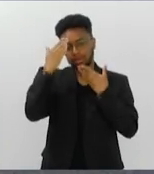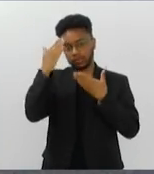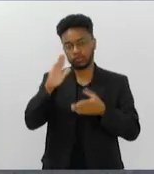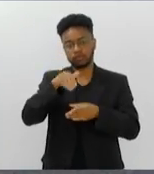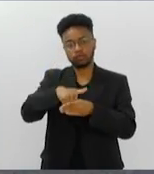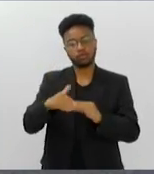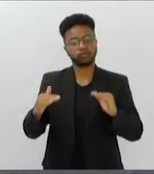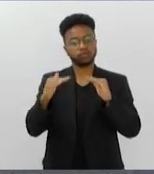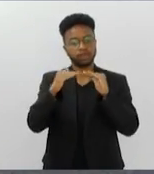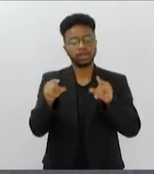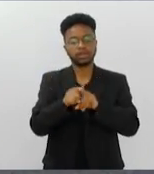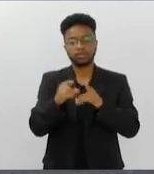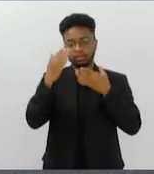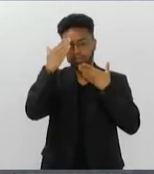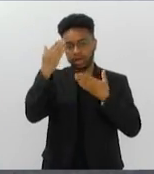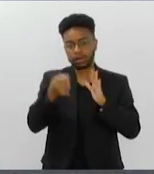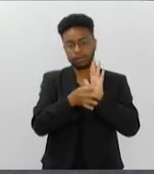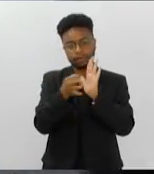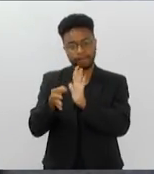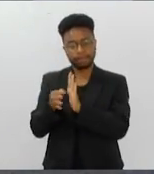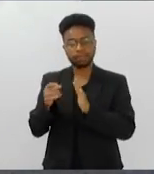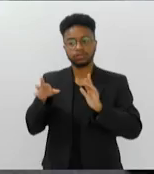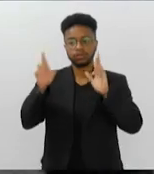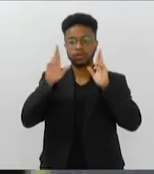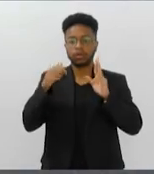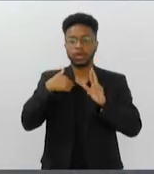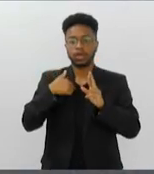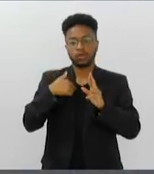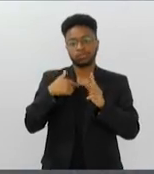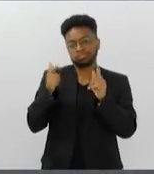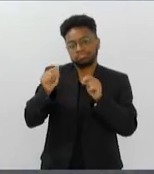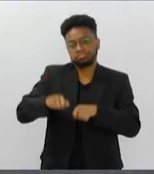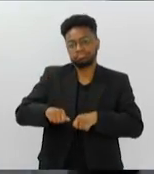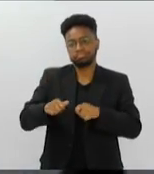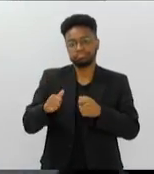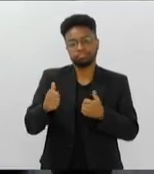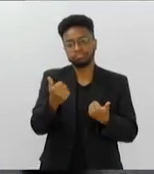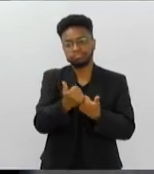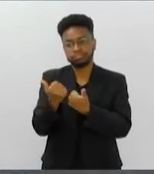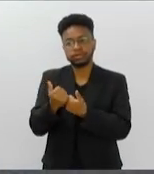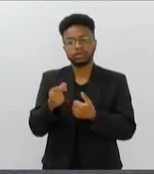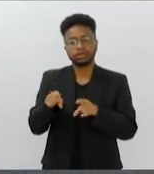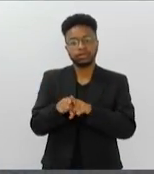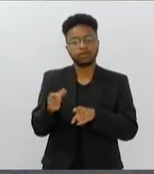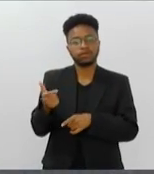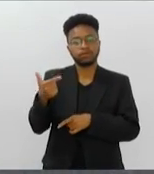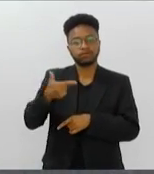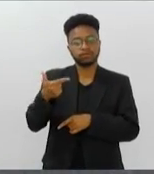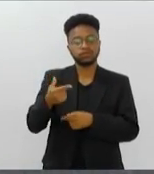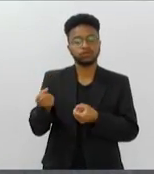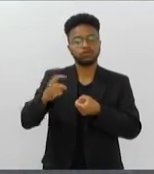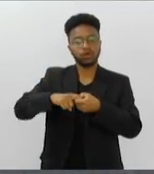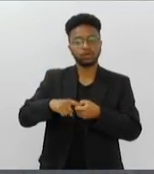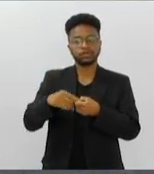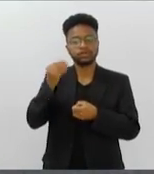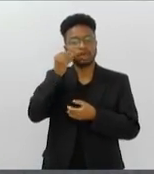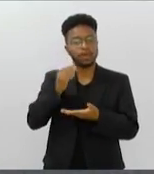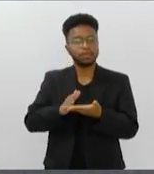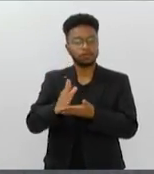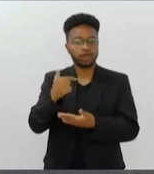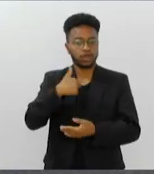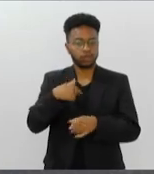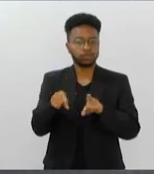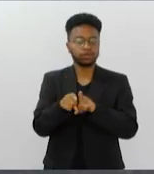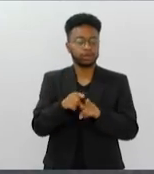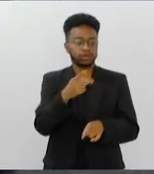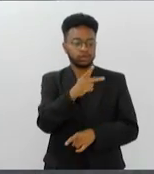agradeço os pareceres também. Espero novamente contar com o voto favorável em segunda para aprovar não somente eu, mas também sua